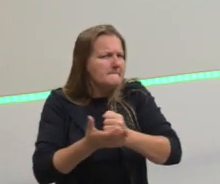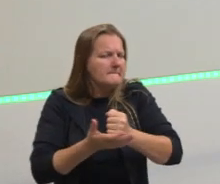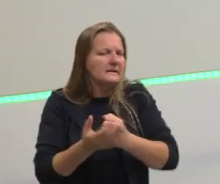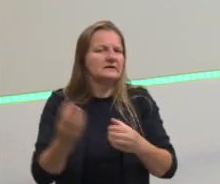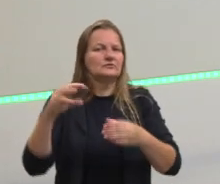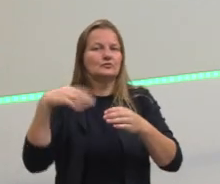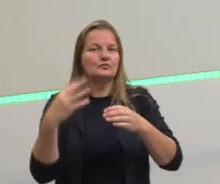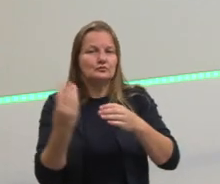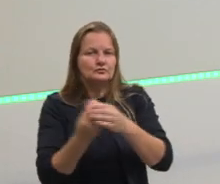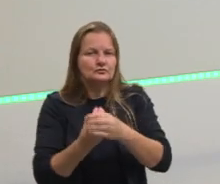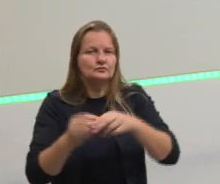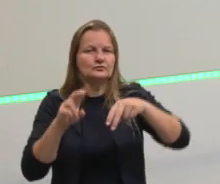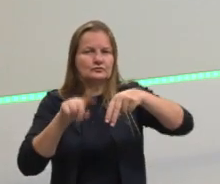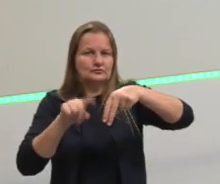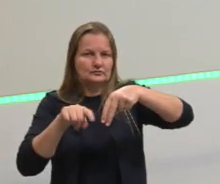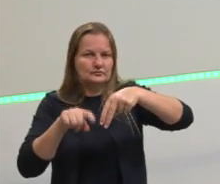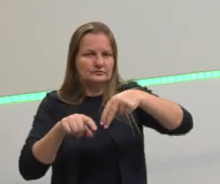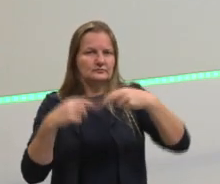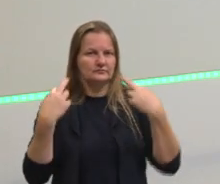conjunto dos naturais